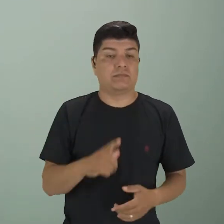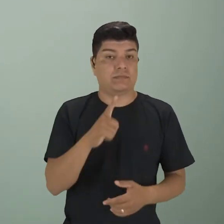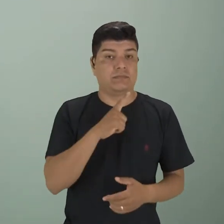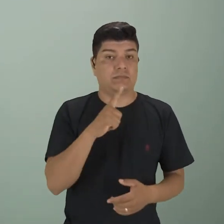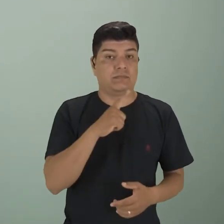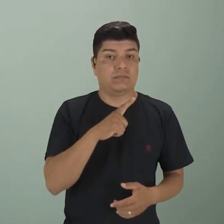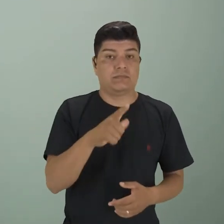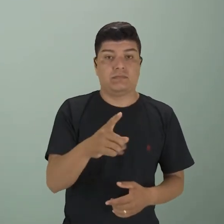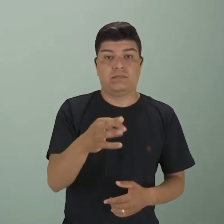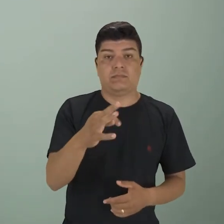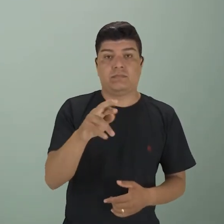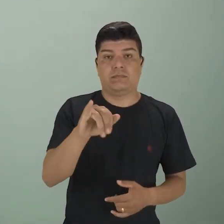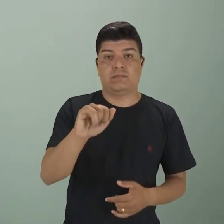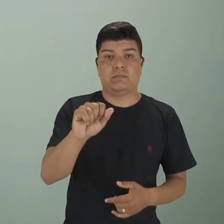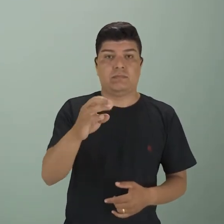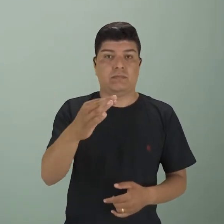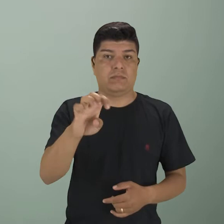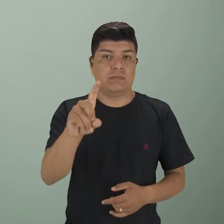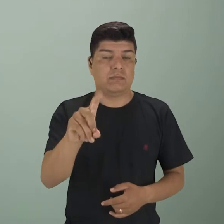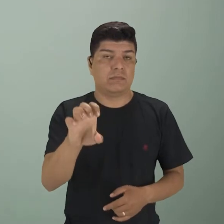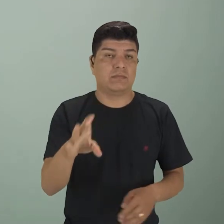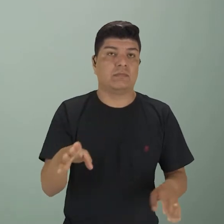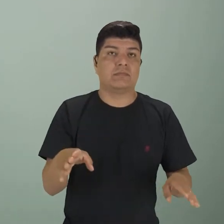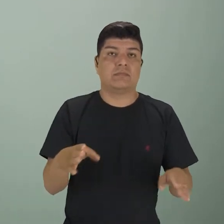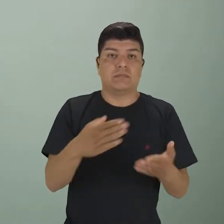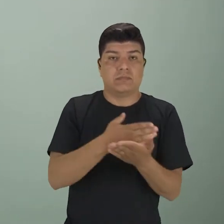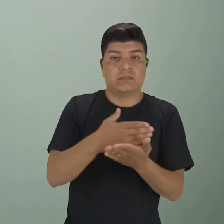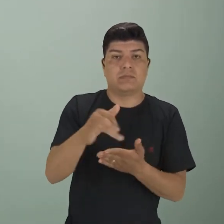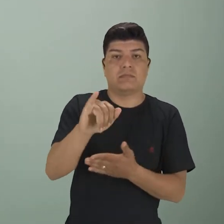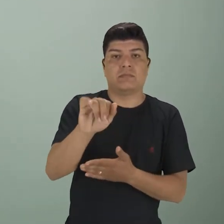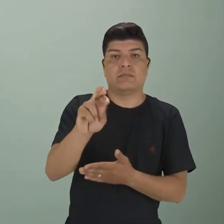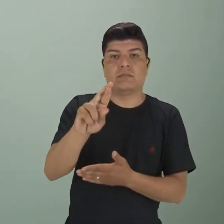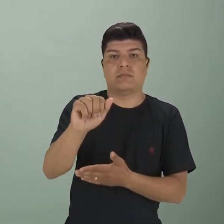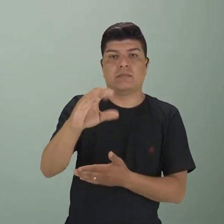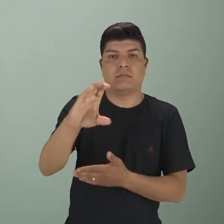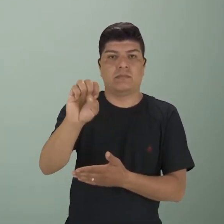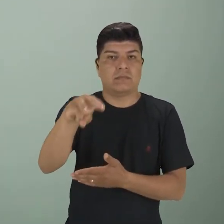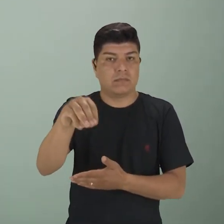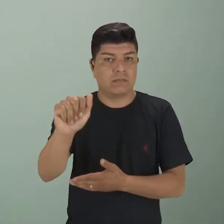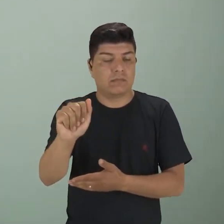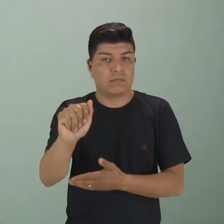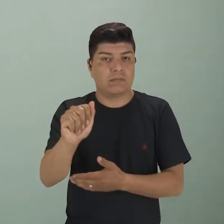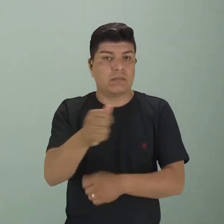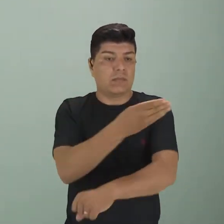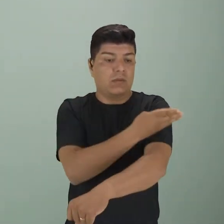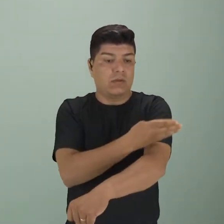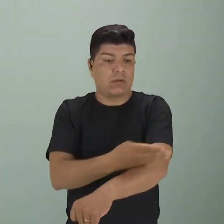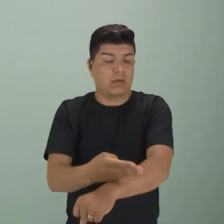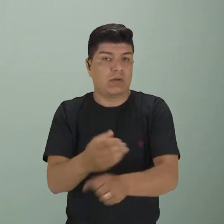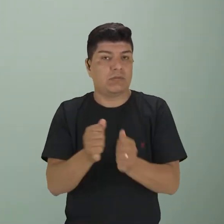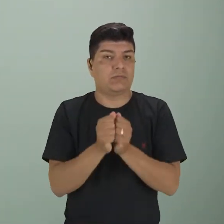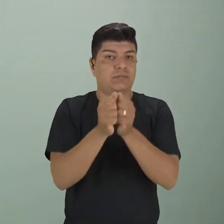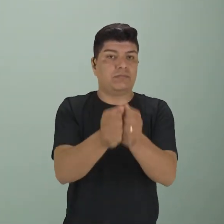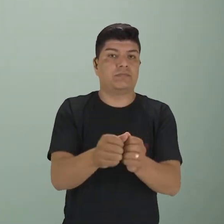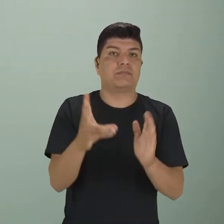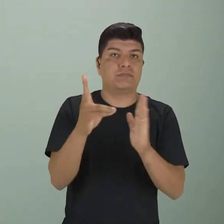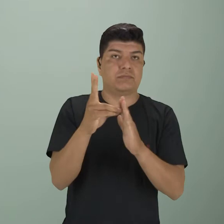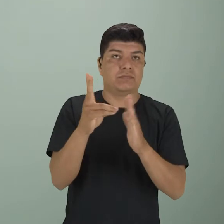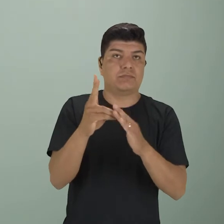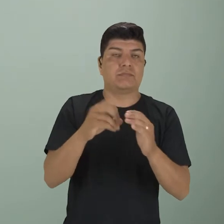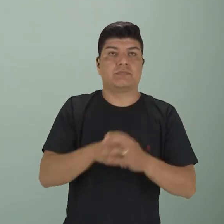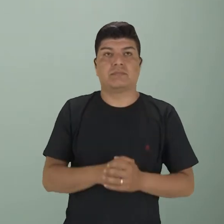uma tríade de obras que começa com Iracema, um branco convivendo com um índio. E tem